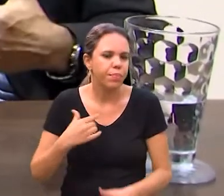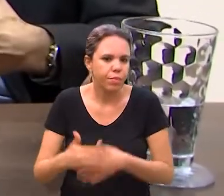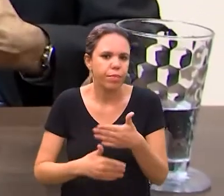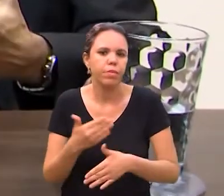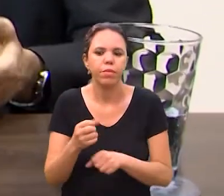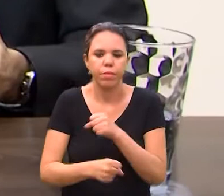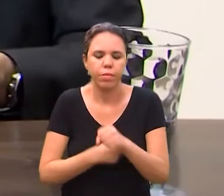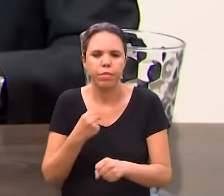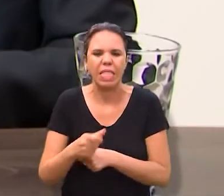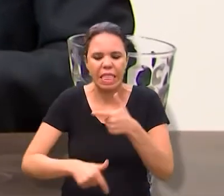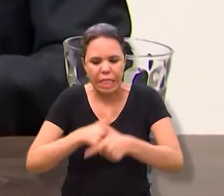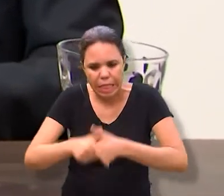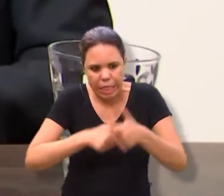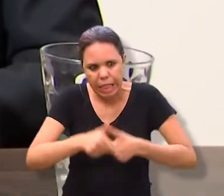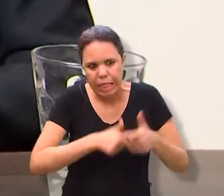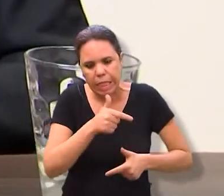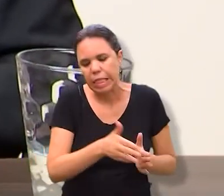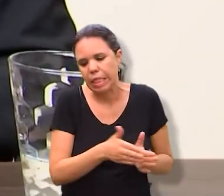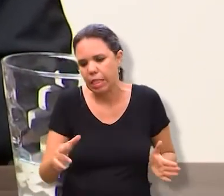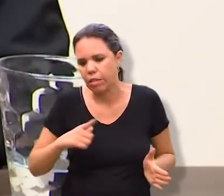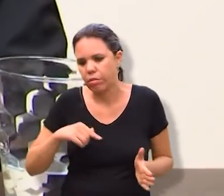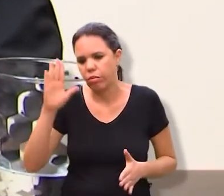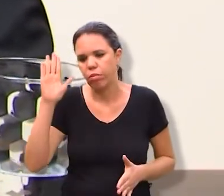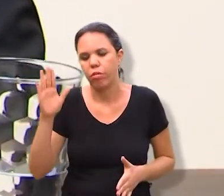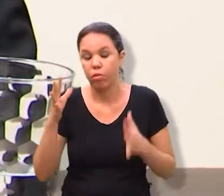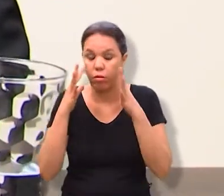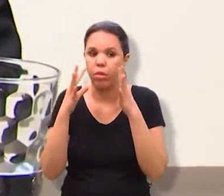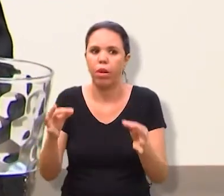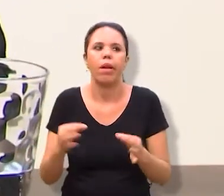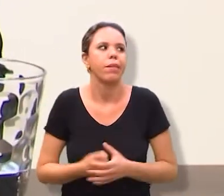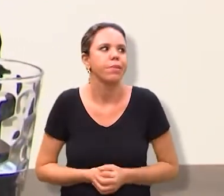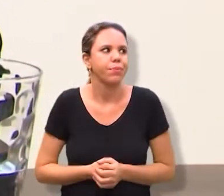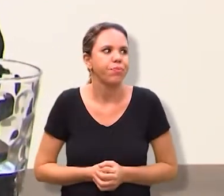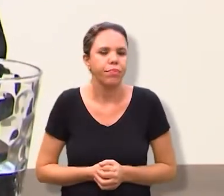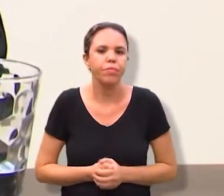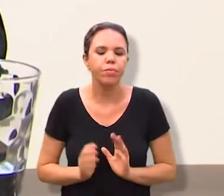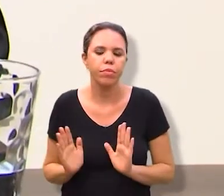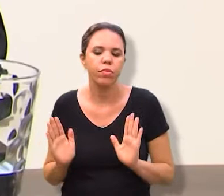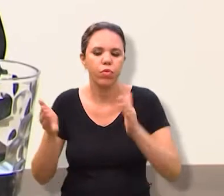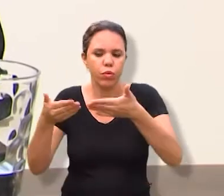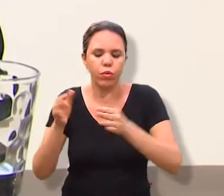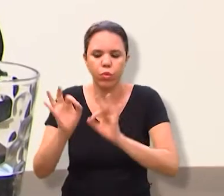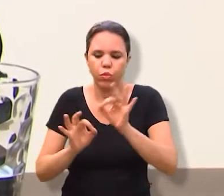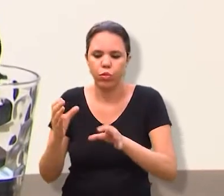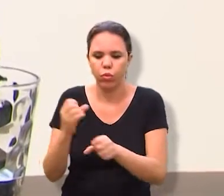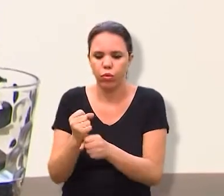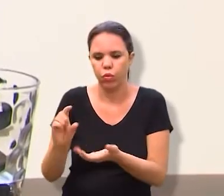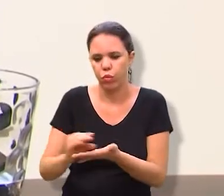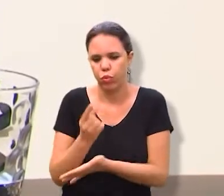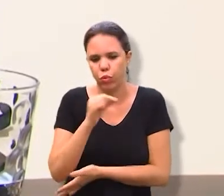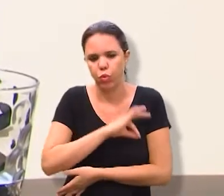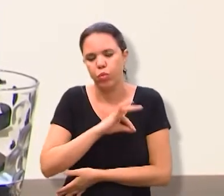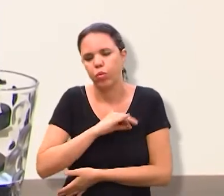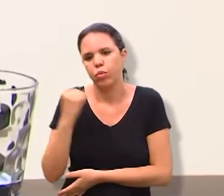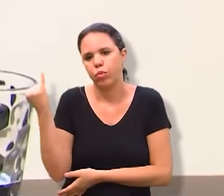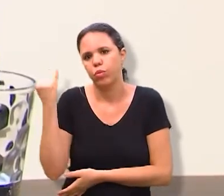2022 tende a ser um ano mais trabalhoso, onde temos que ter mais atenção focado no planejamento